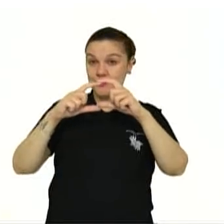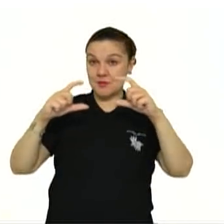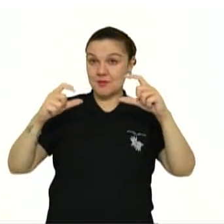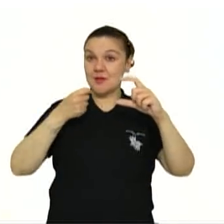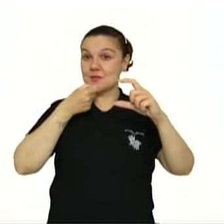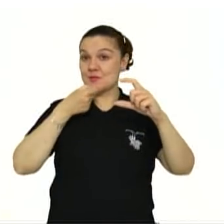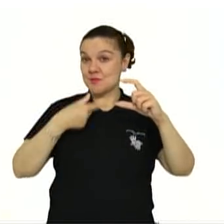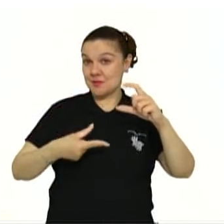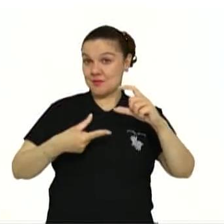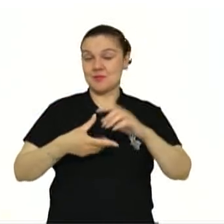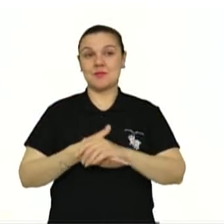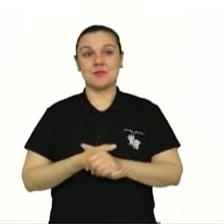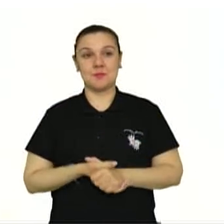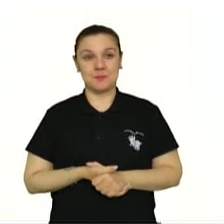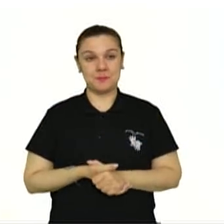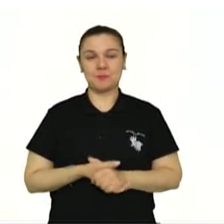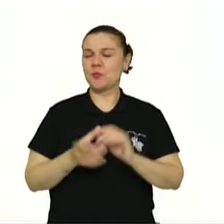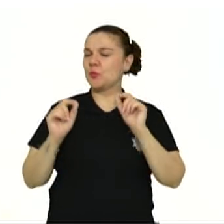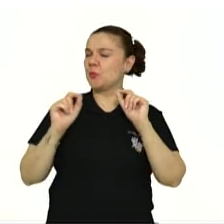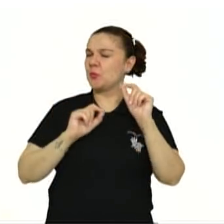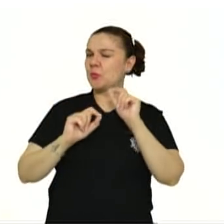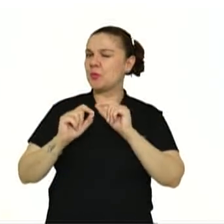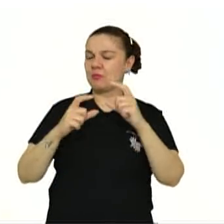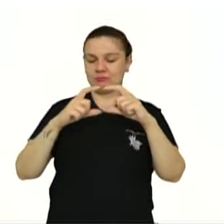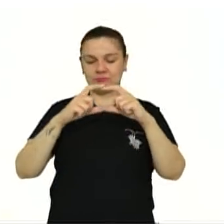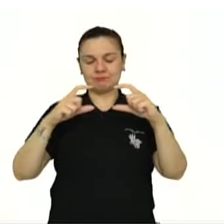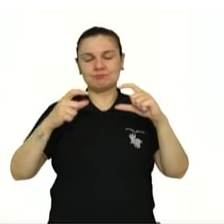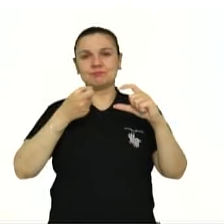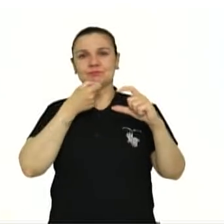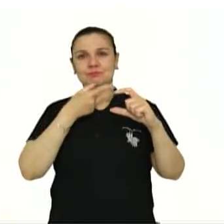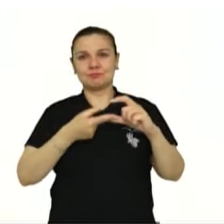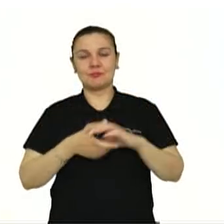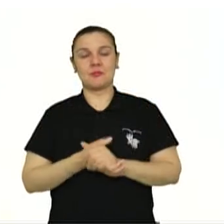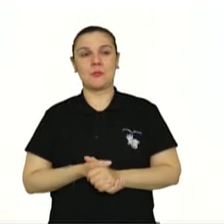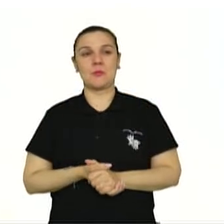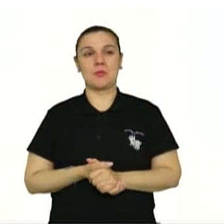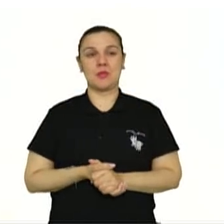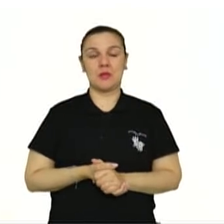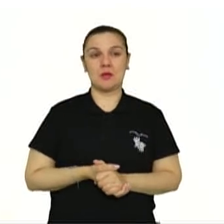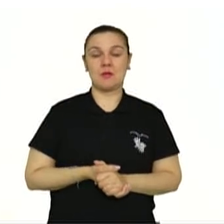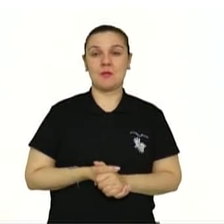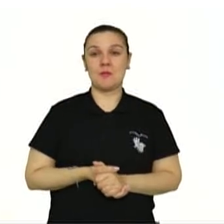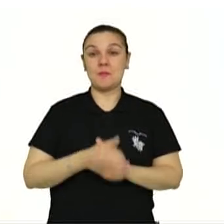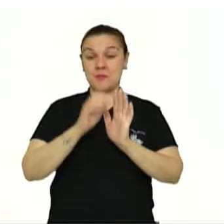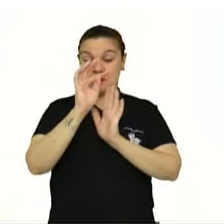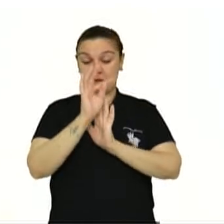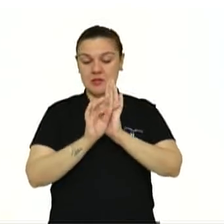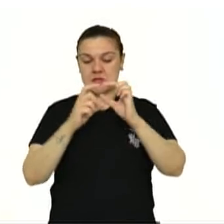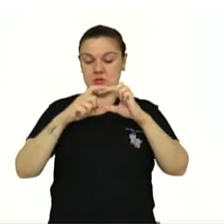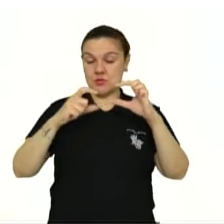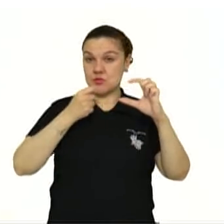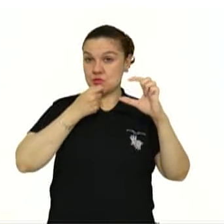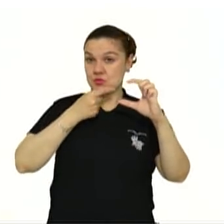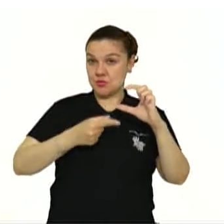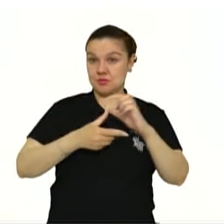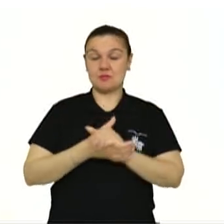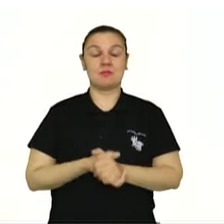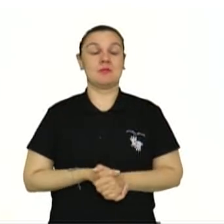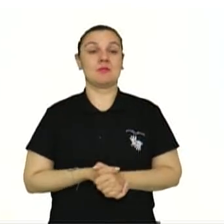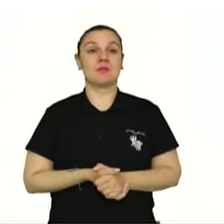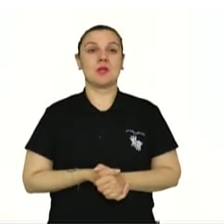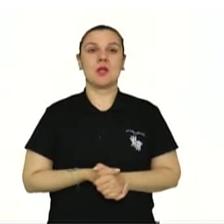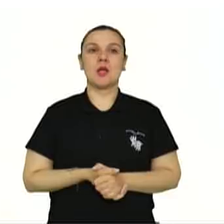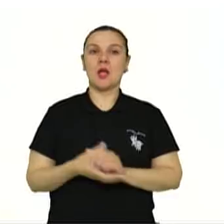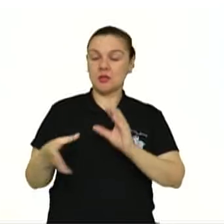Falando sobre o gênero em si. O que é esse gênero tirinha? Observe aqui com o professor. O gênero textual